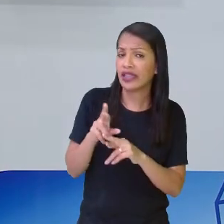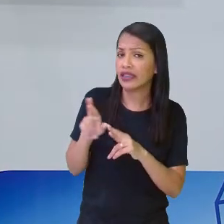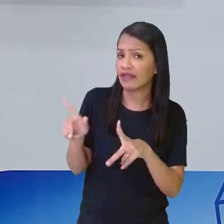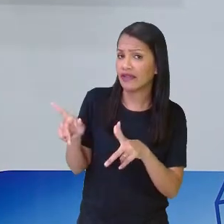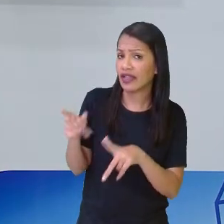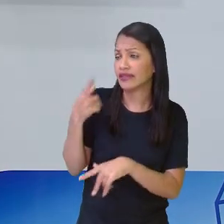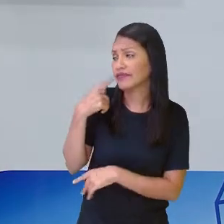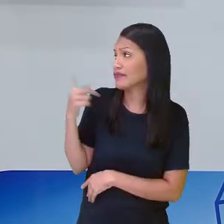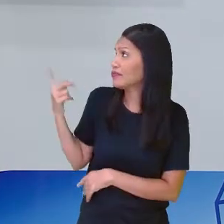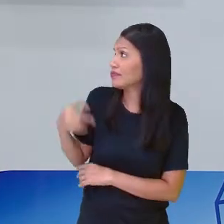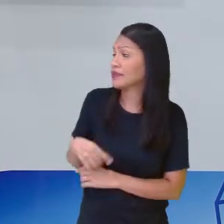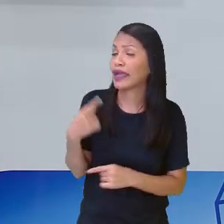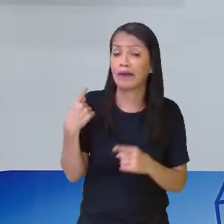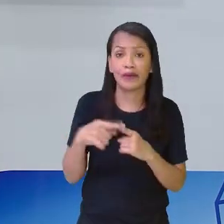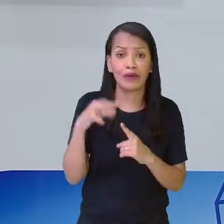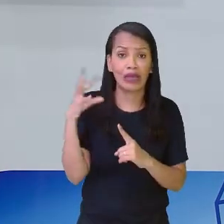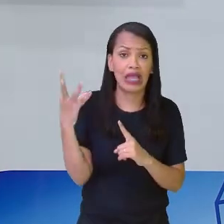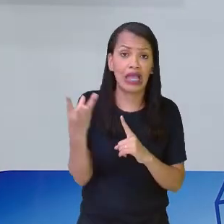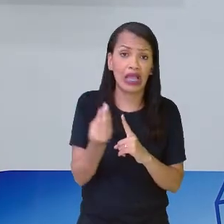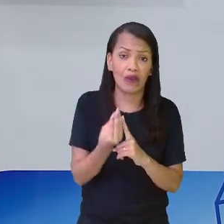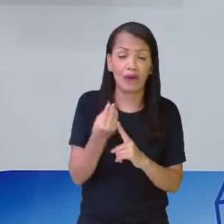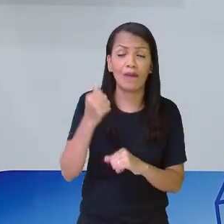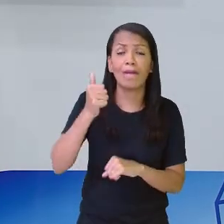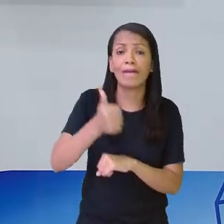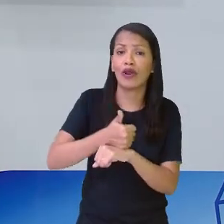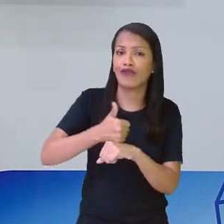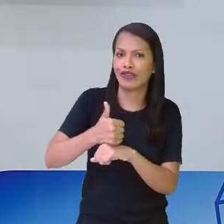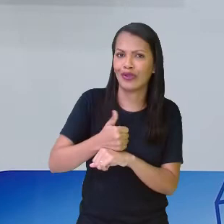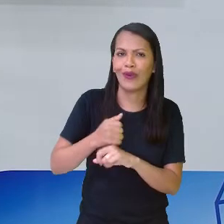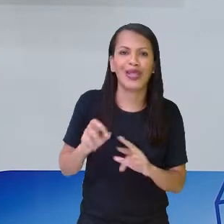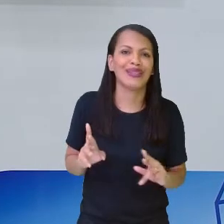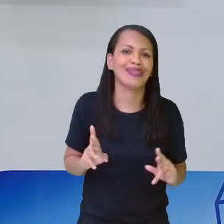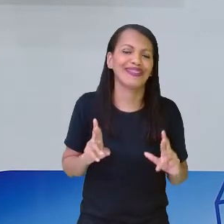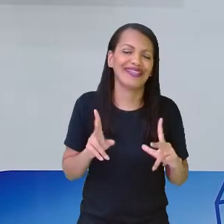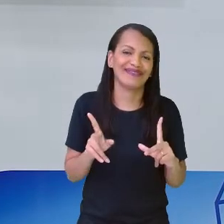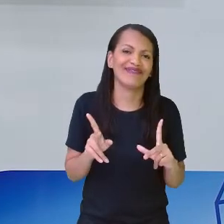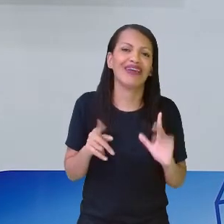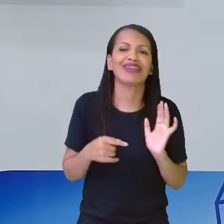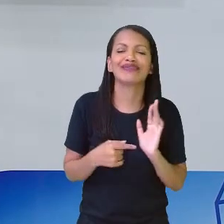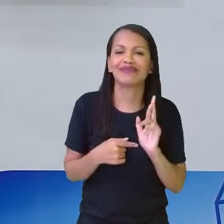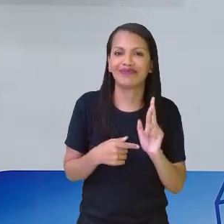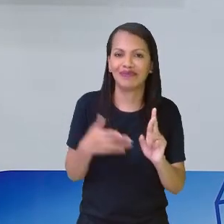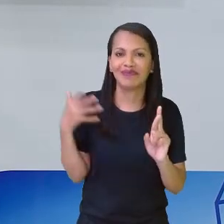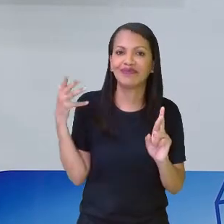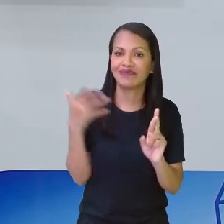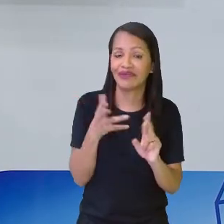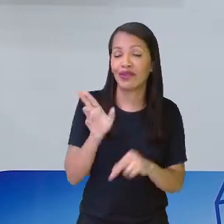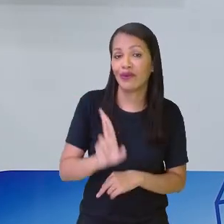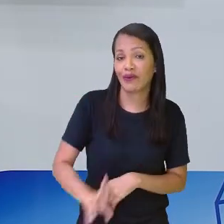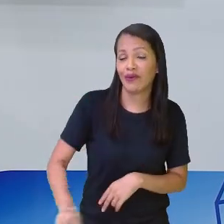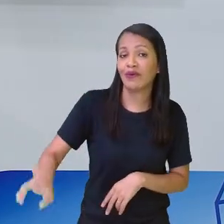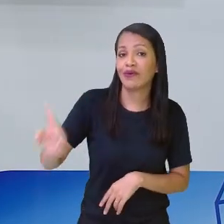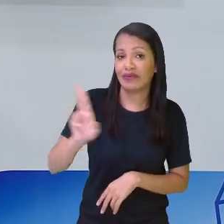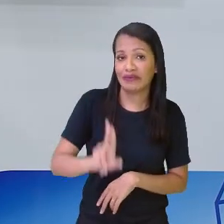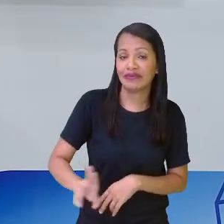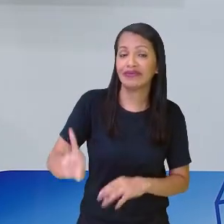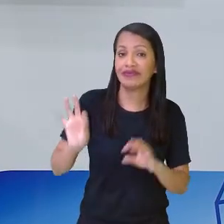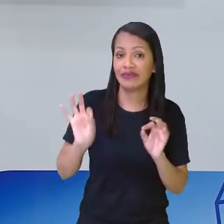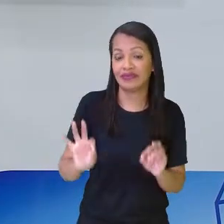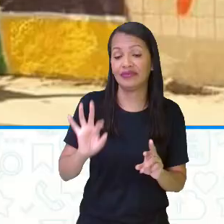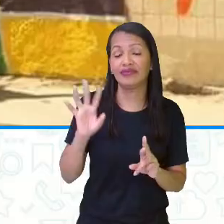seja, artistas diferentes. Pessoas diferentes que estão representando, utilizando a arte de uma maneira